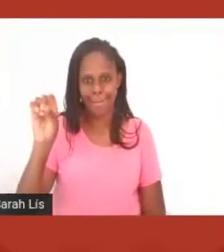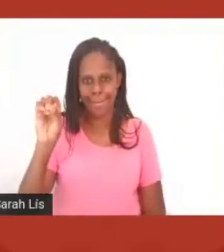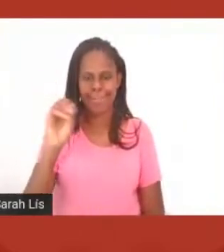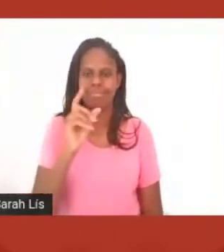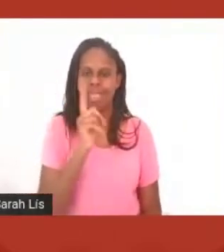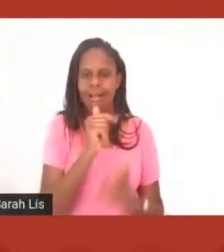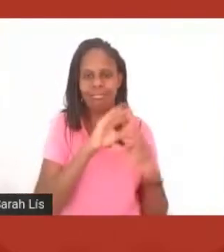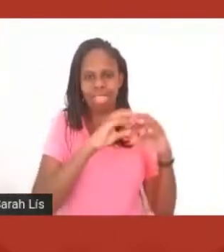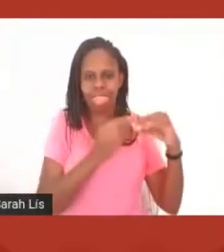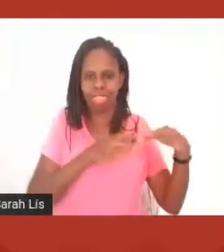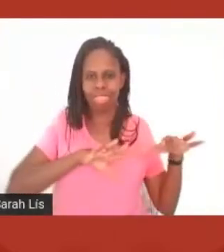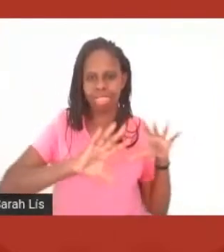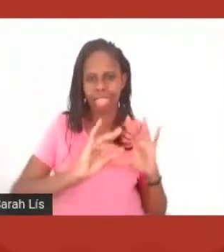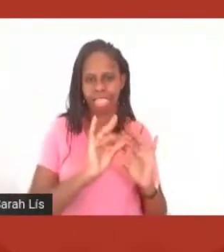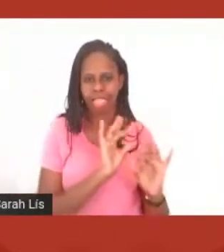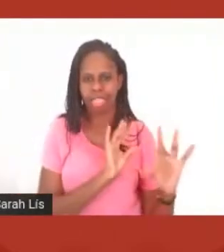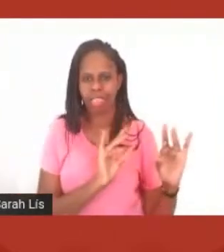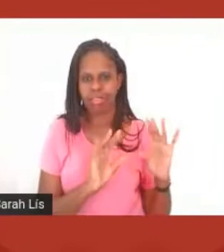Né?